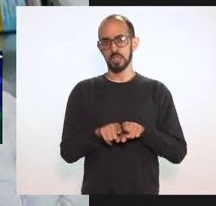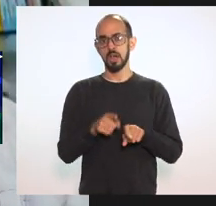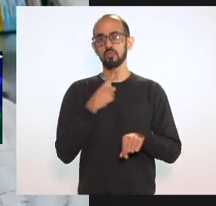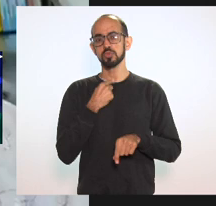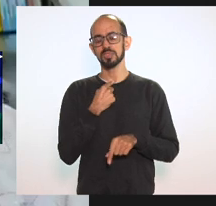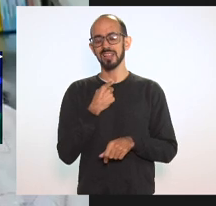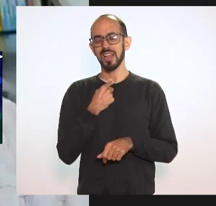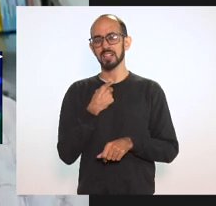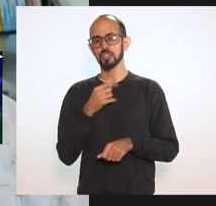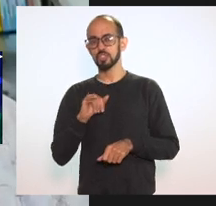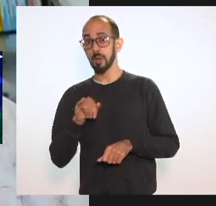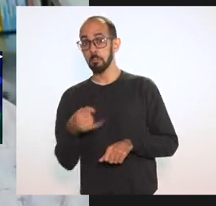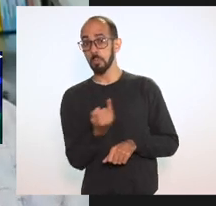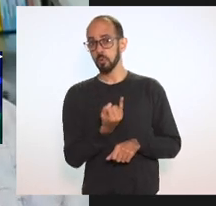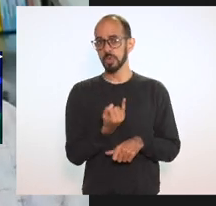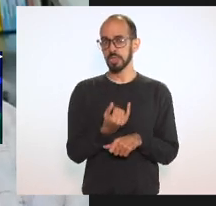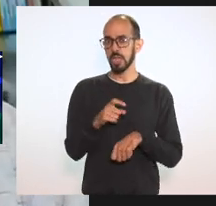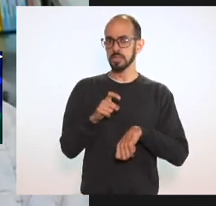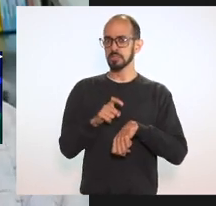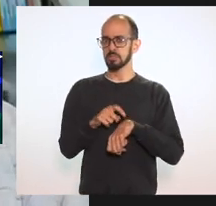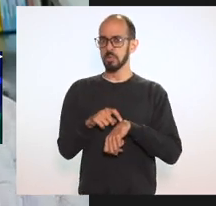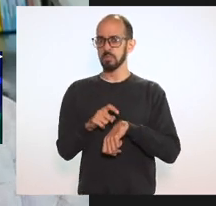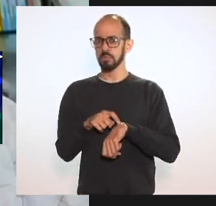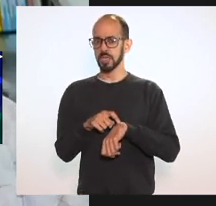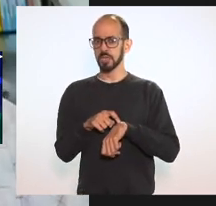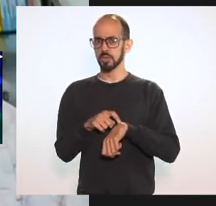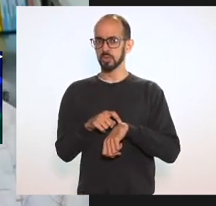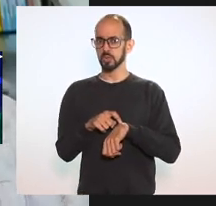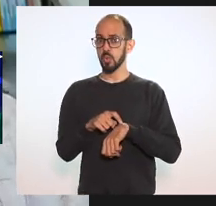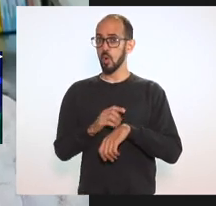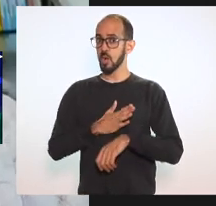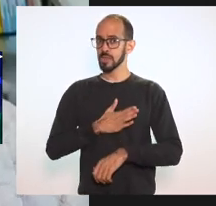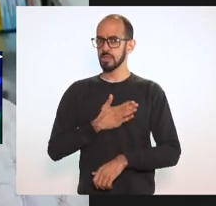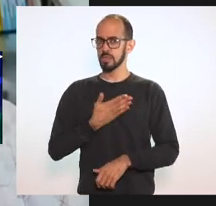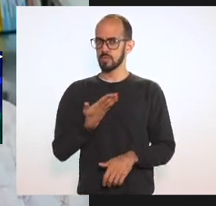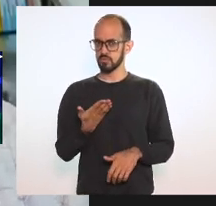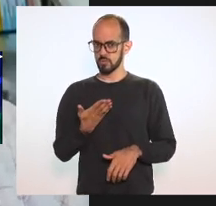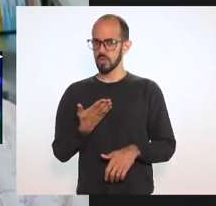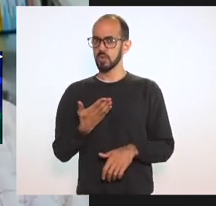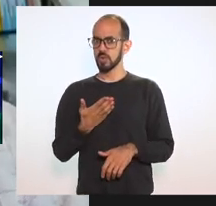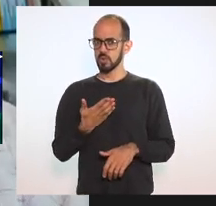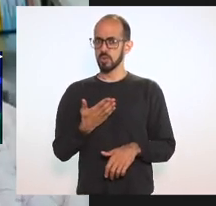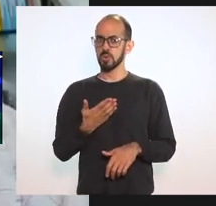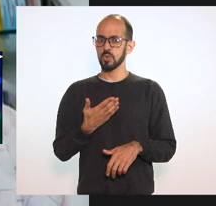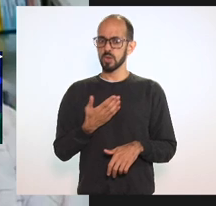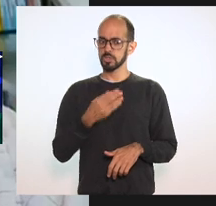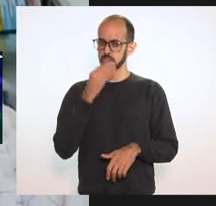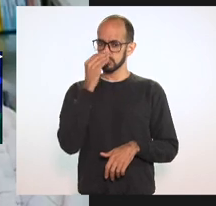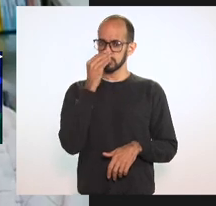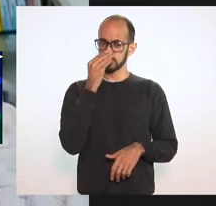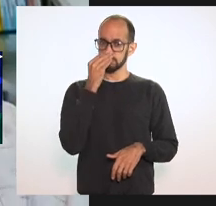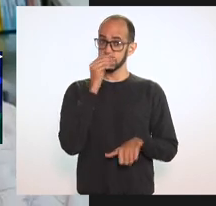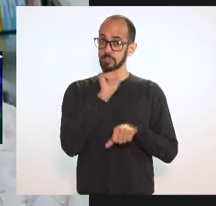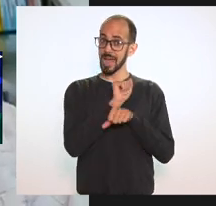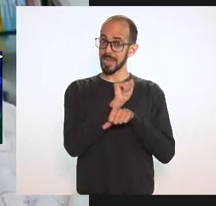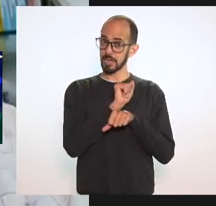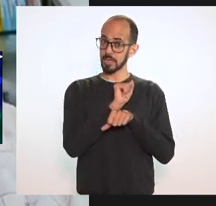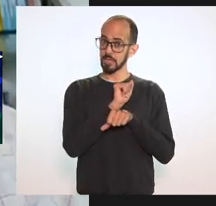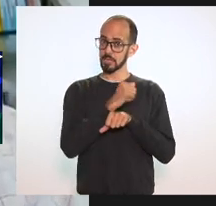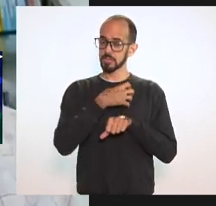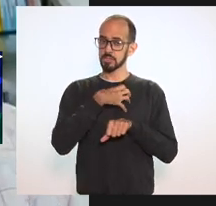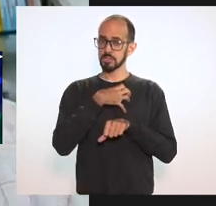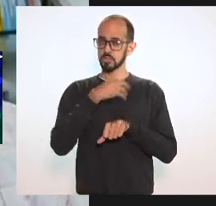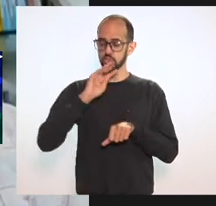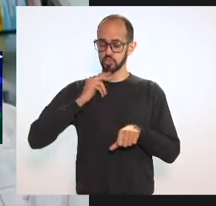de protagonizar esse momento terrível hidráulico deixe de amortecer humanos deste ano de pensar na